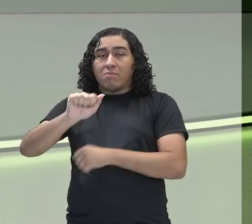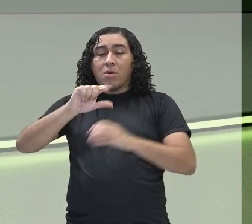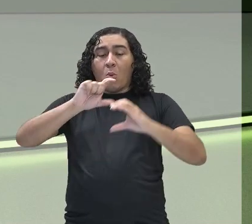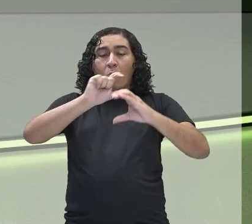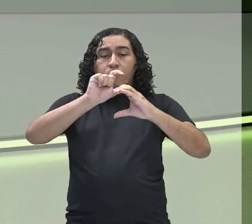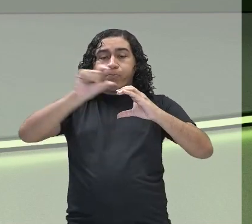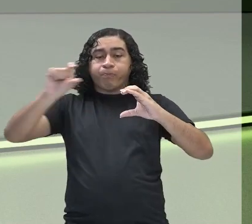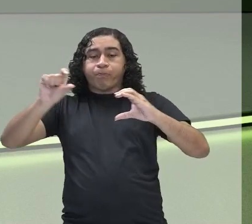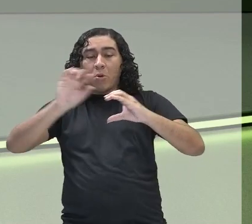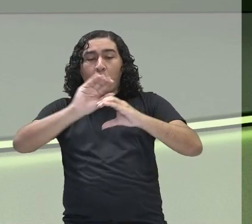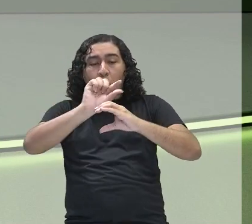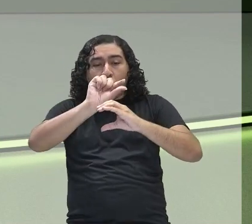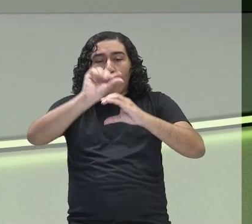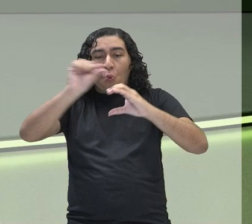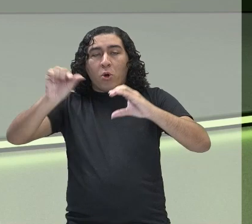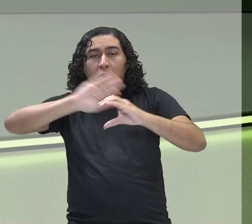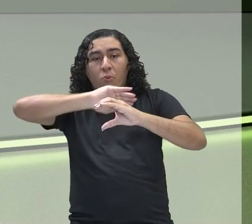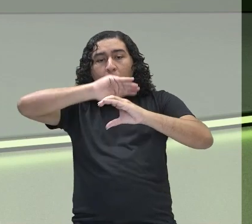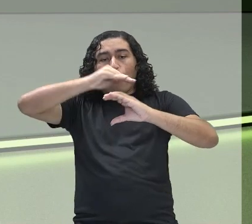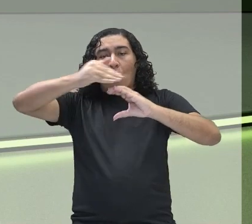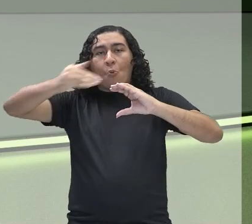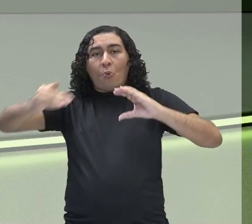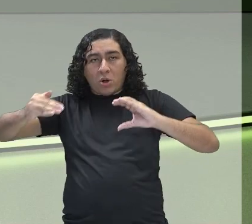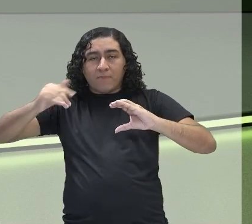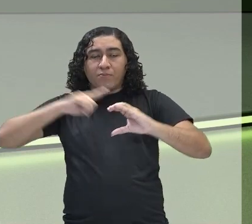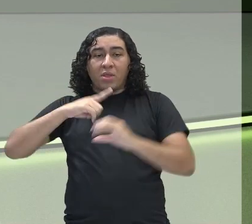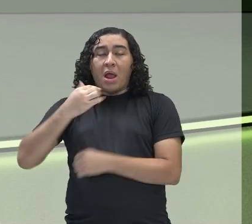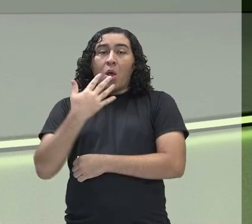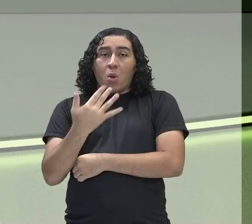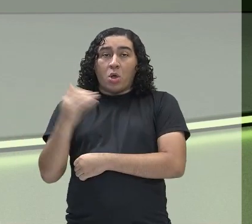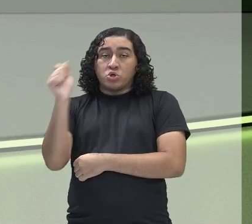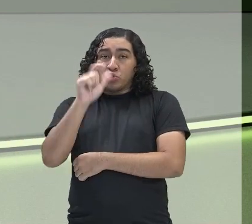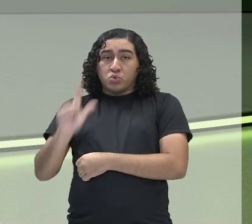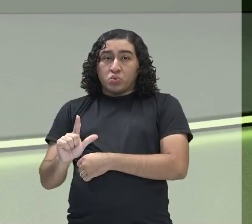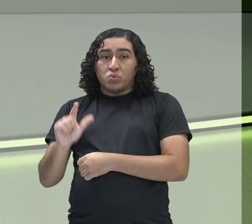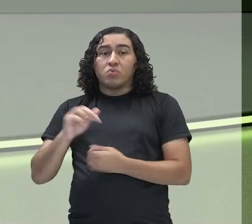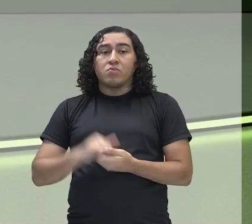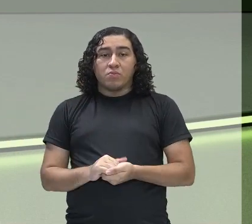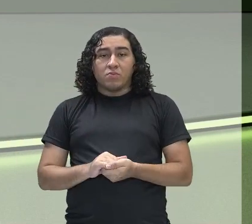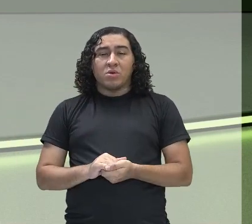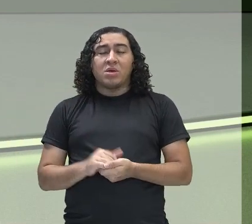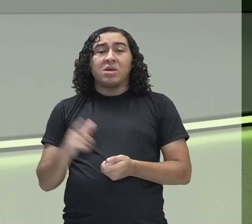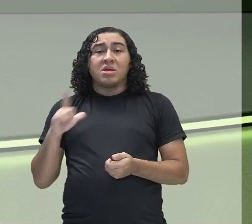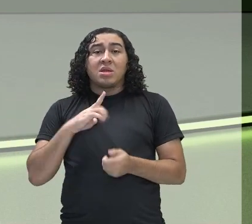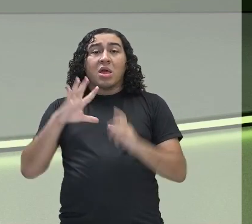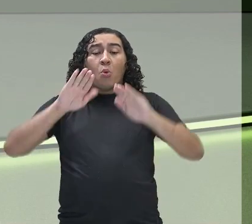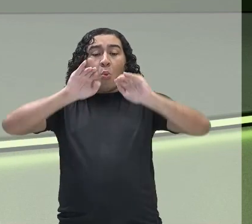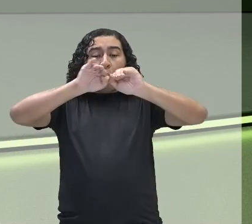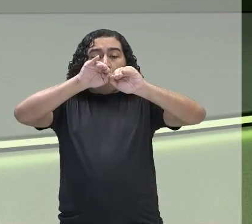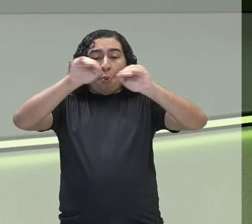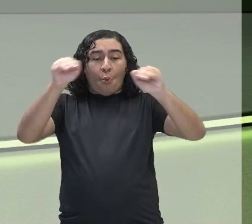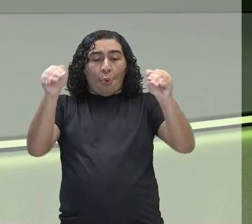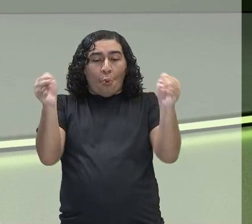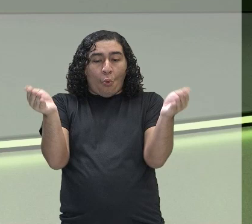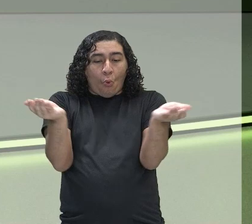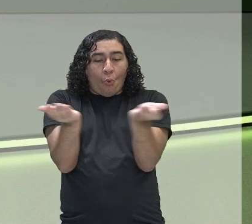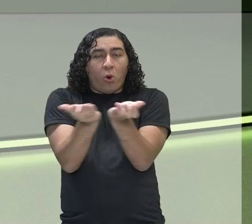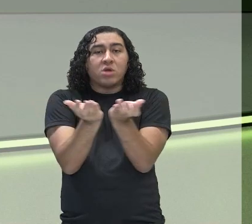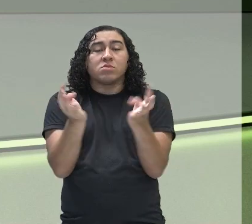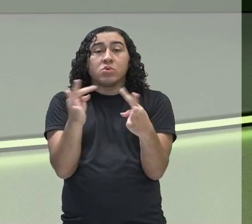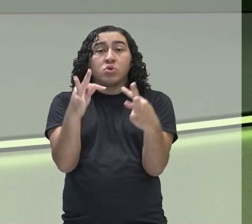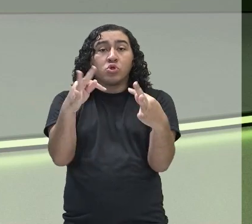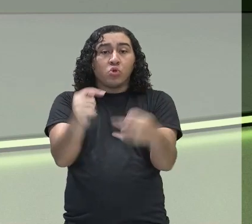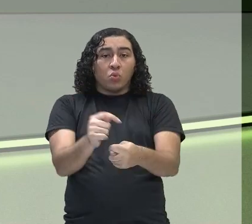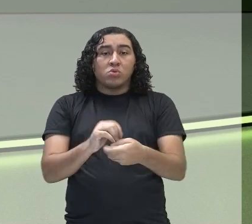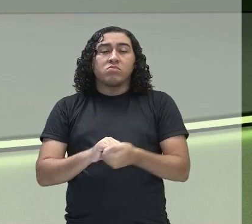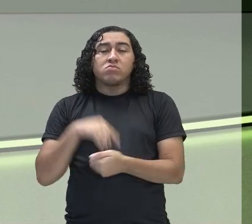é essa estrutura mais externa que a gente observa em azul na imagem ela envolve ali a parede celular também e é onde a